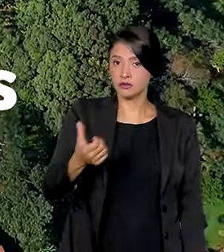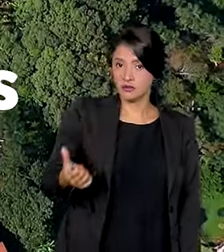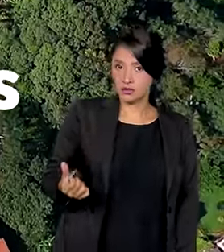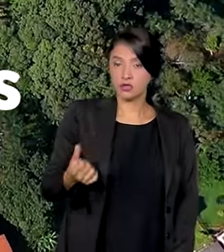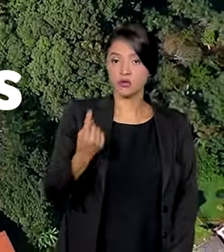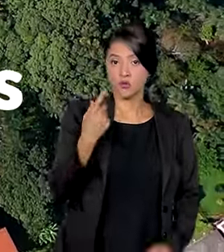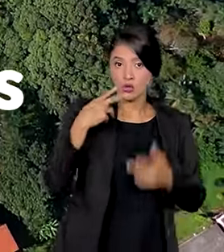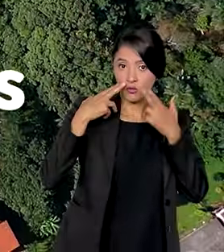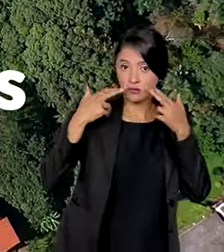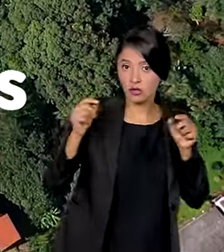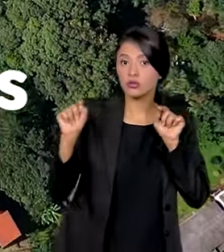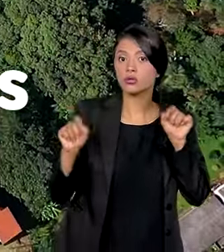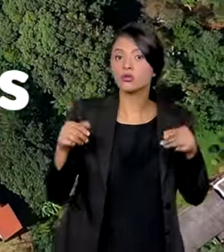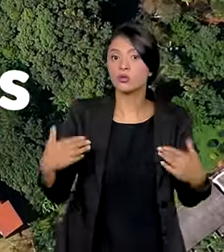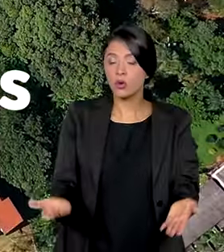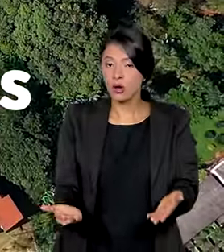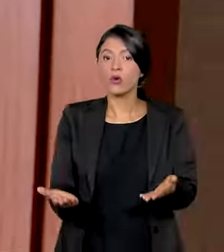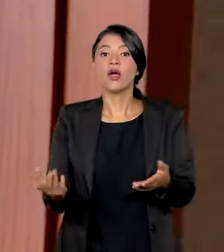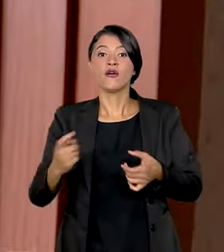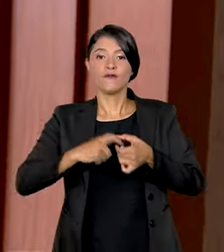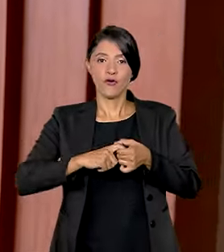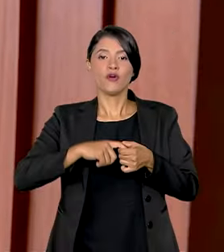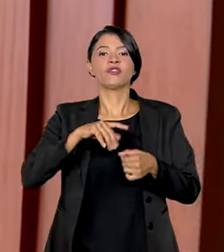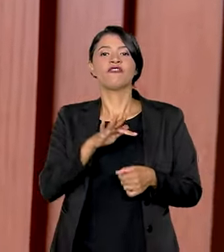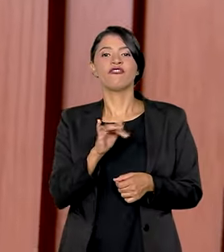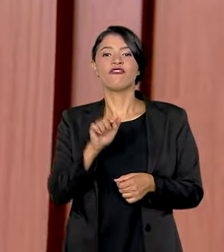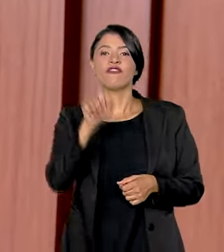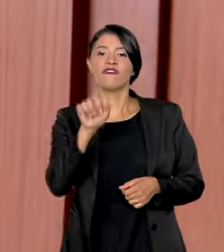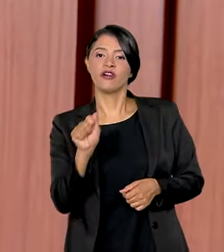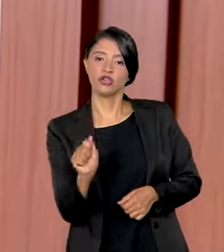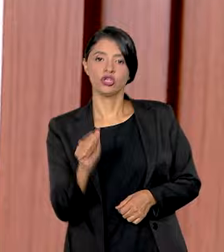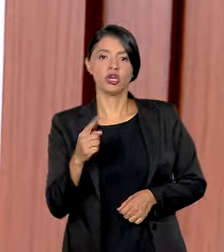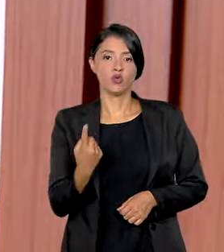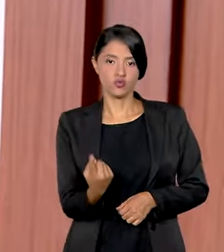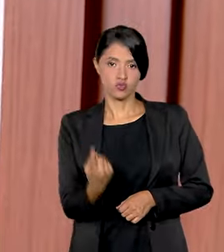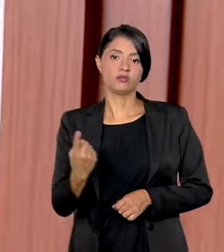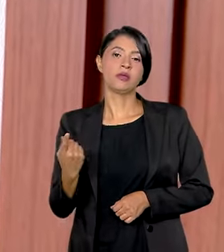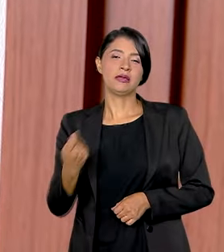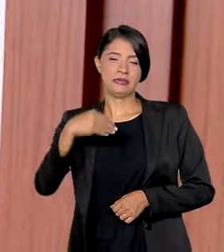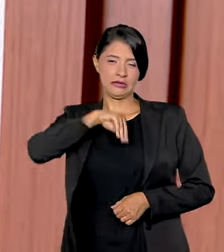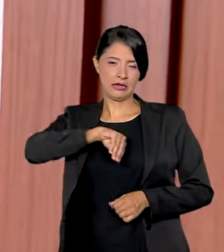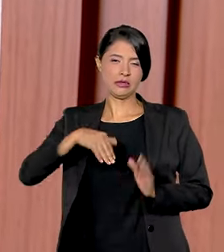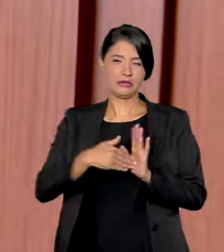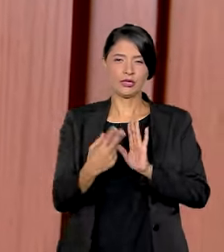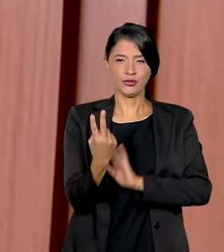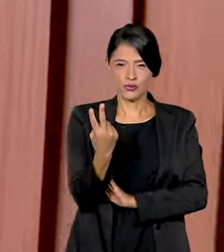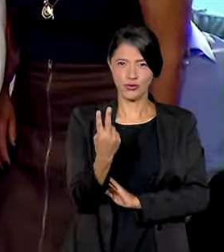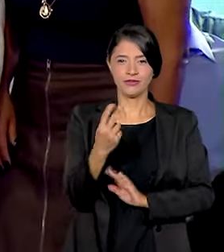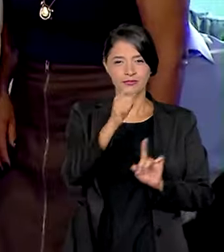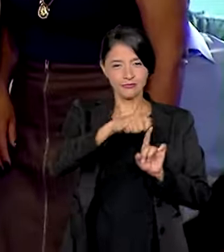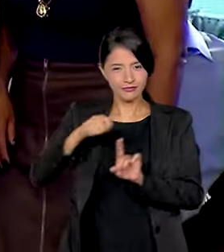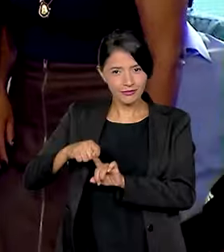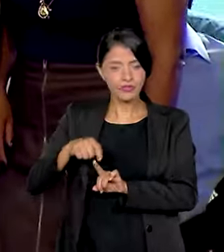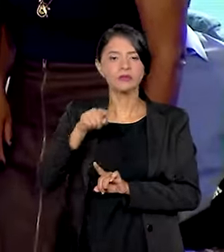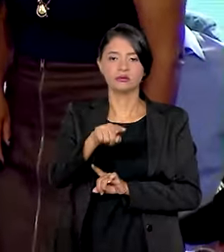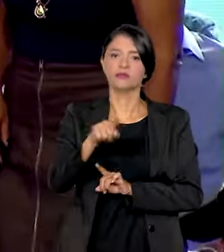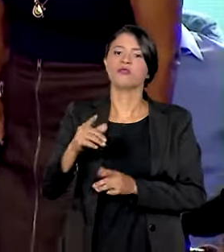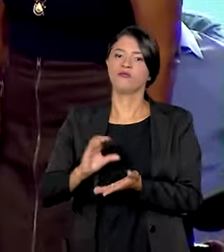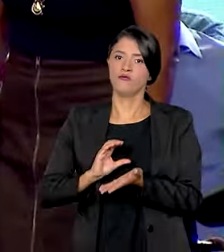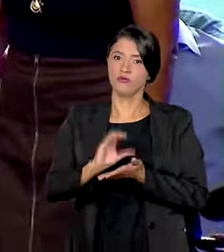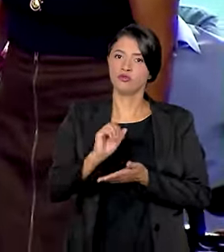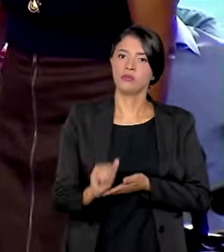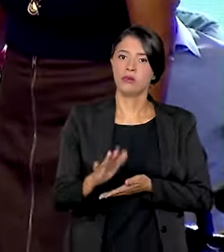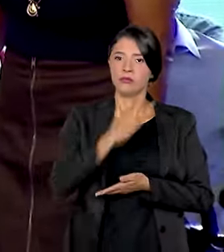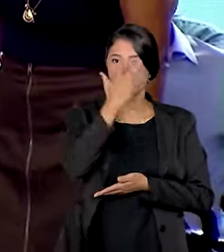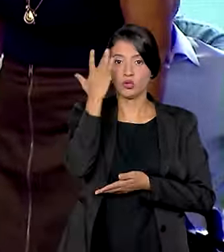2026. E uma novidade, a retomada da faixa 1, que é quem recebe até 2 salários mínimos por mês. O investimento vai